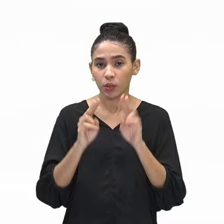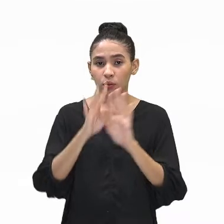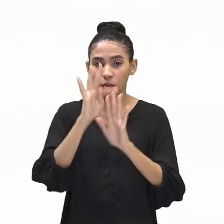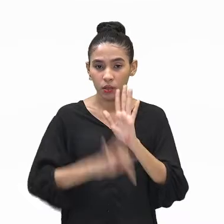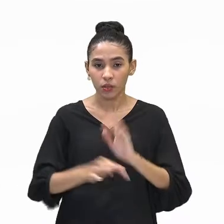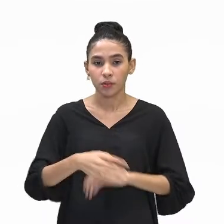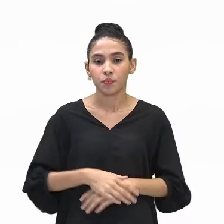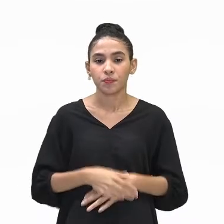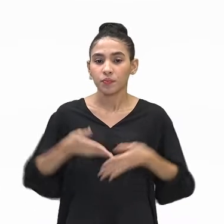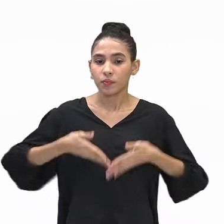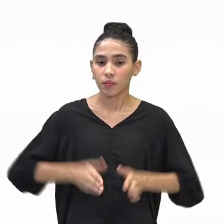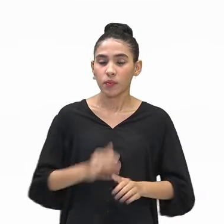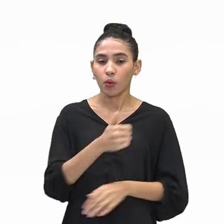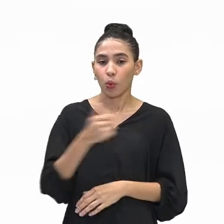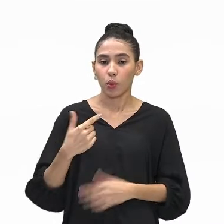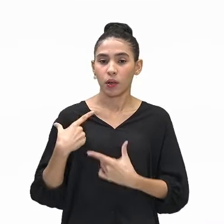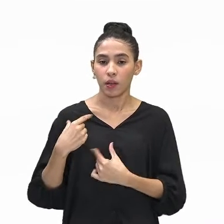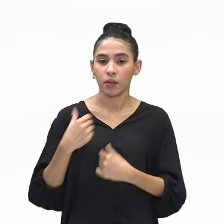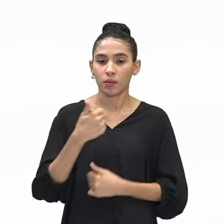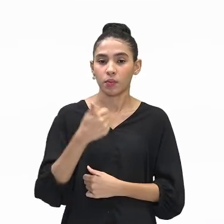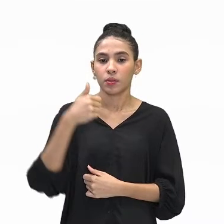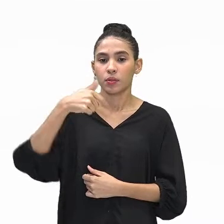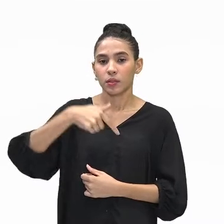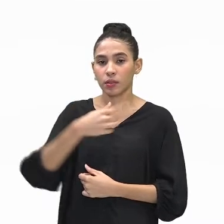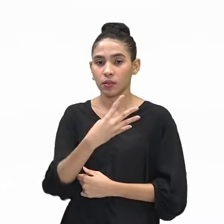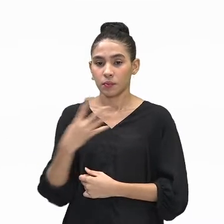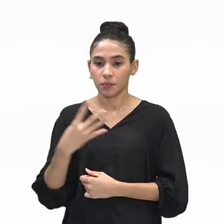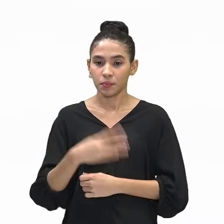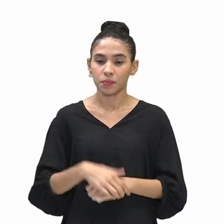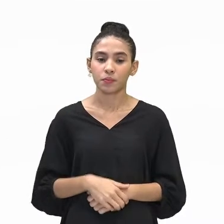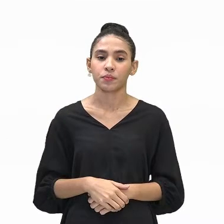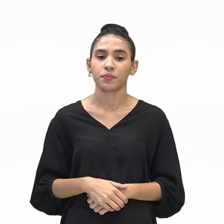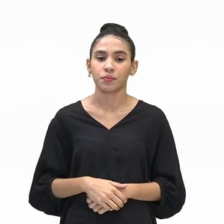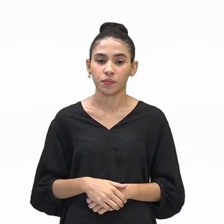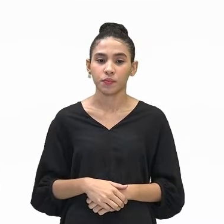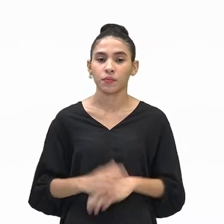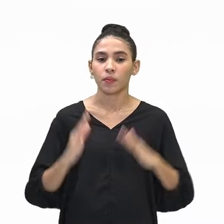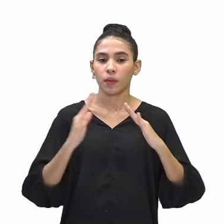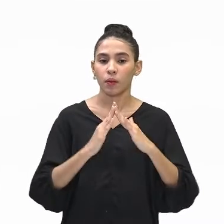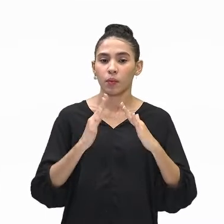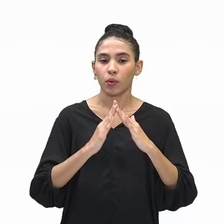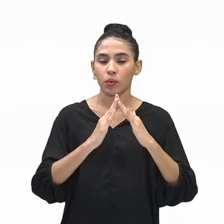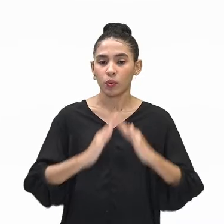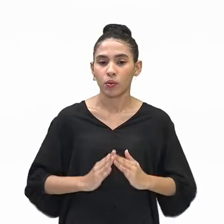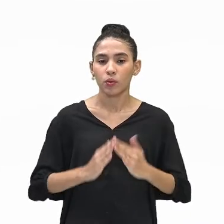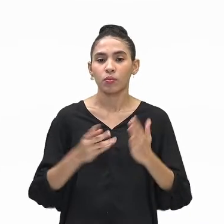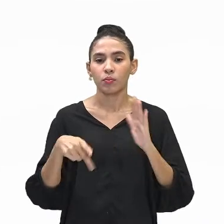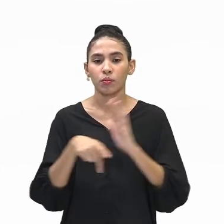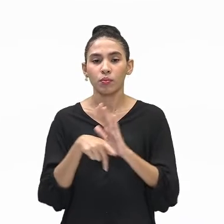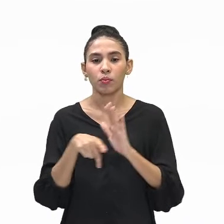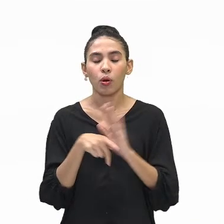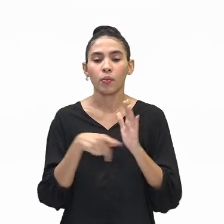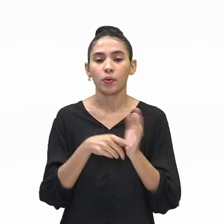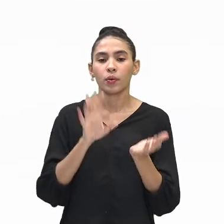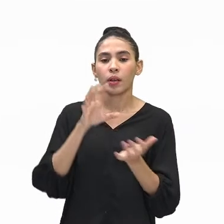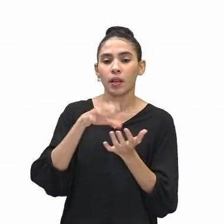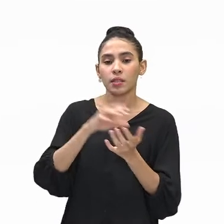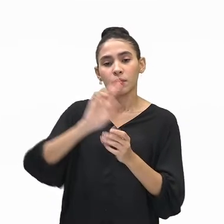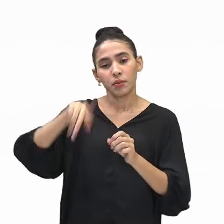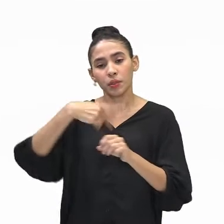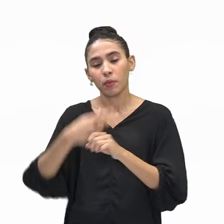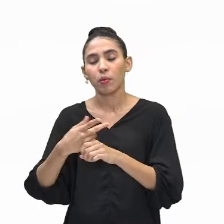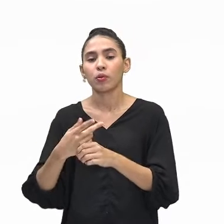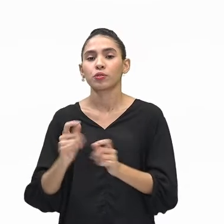nasceu em 11 de agosto de 1744, morou um tempo em Recife, alguns anos depois morou na